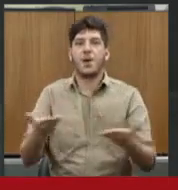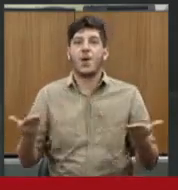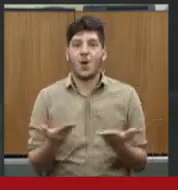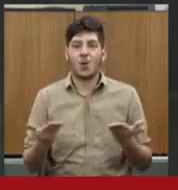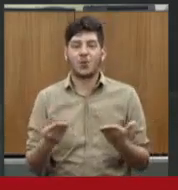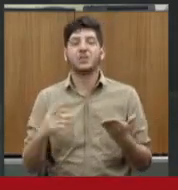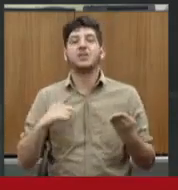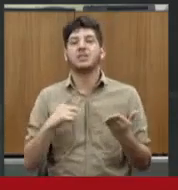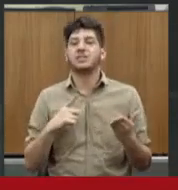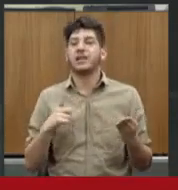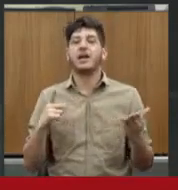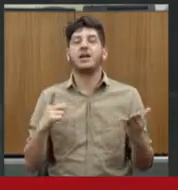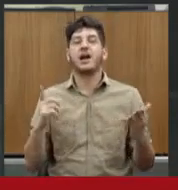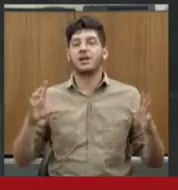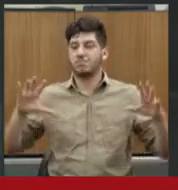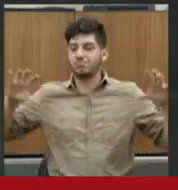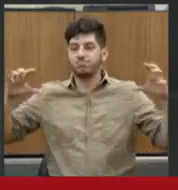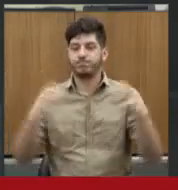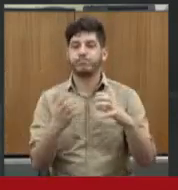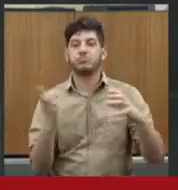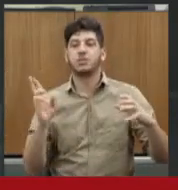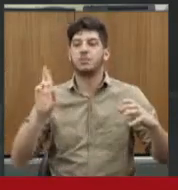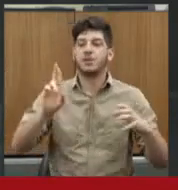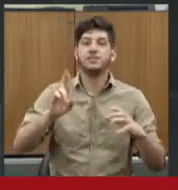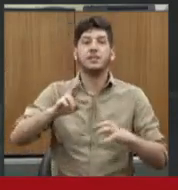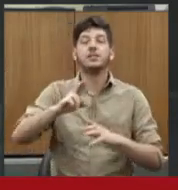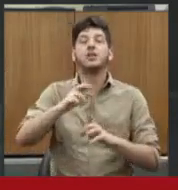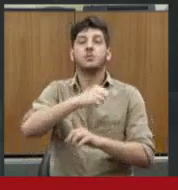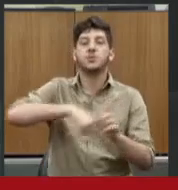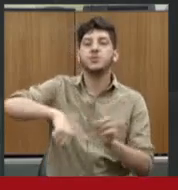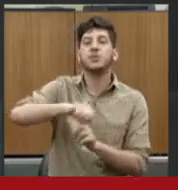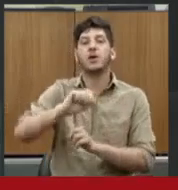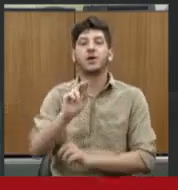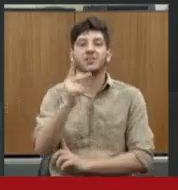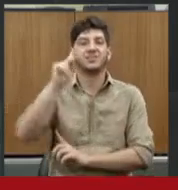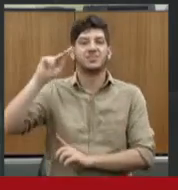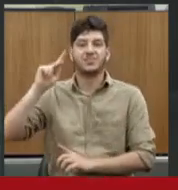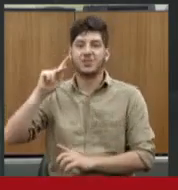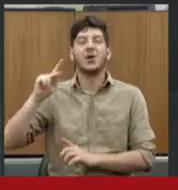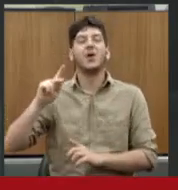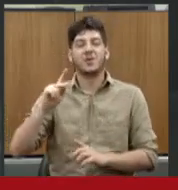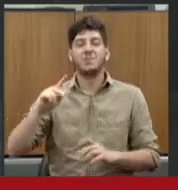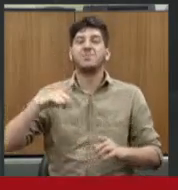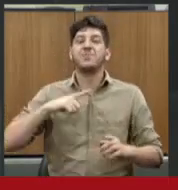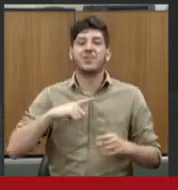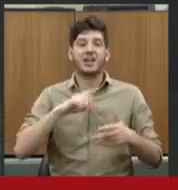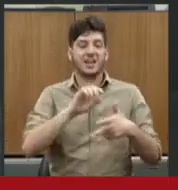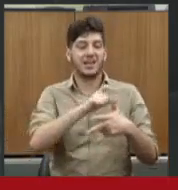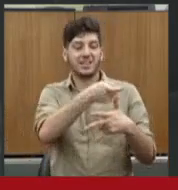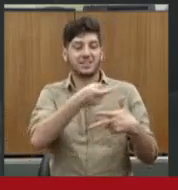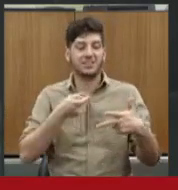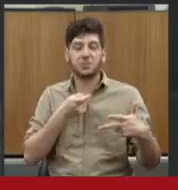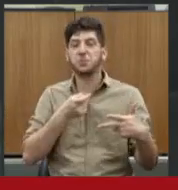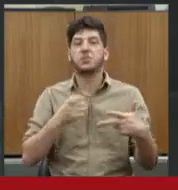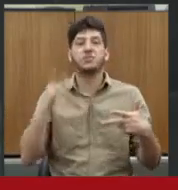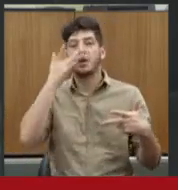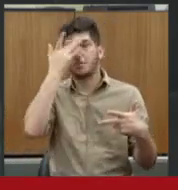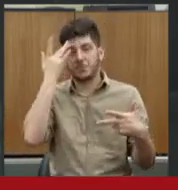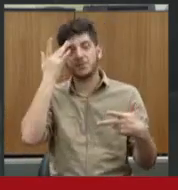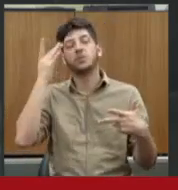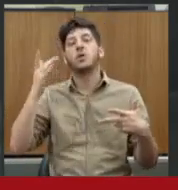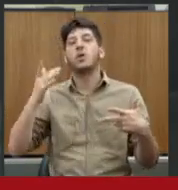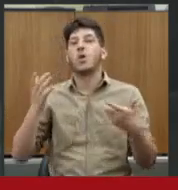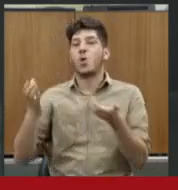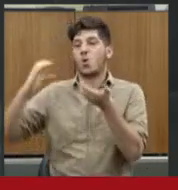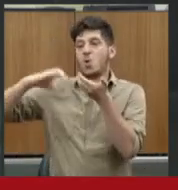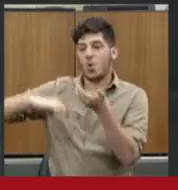sua plena representatividade histórica, social e política, os poderes estaduais, os ex-deputados dessa casa, congressistas